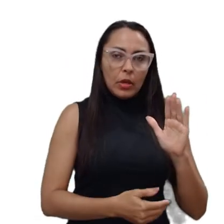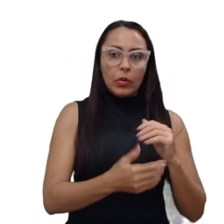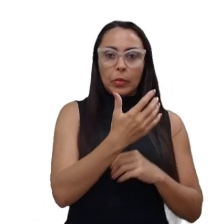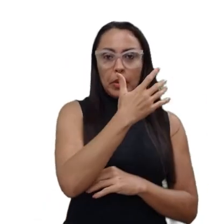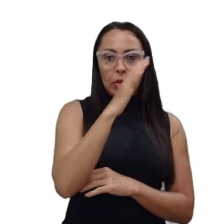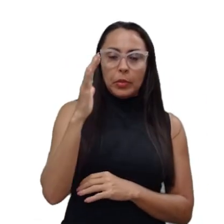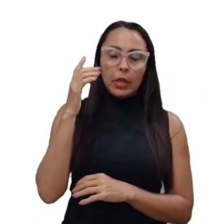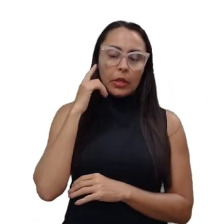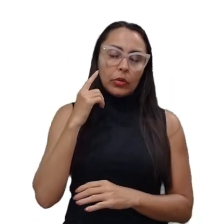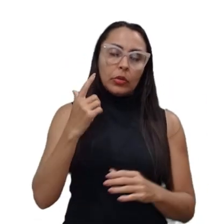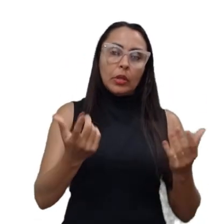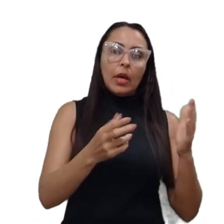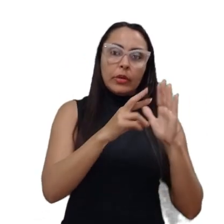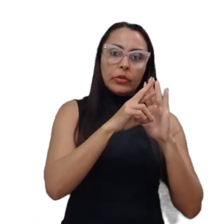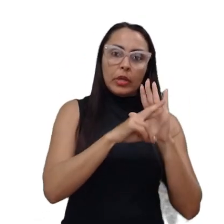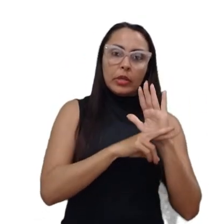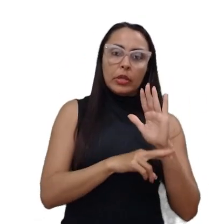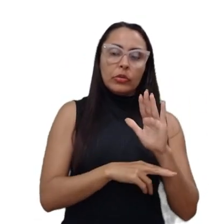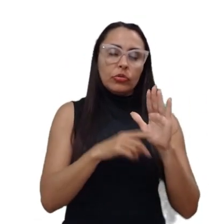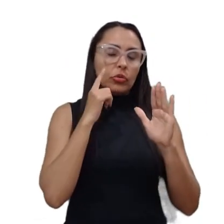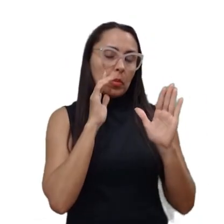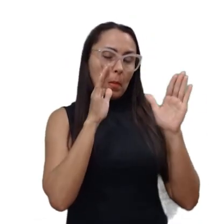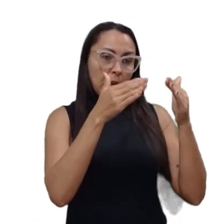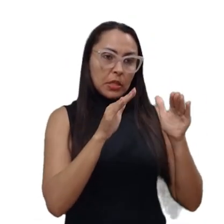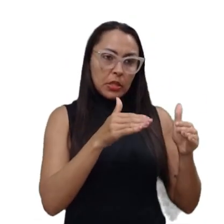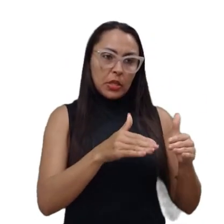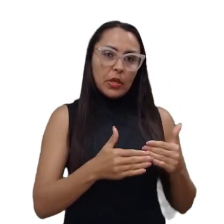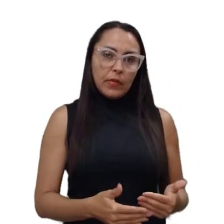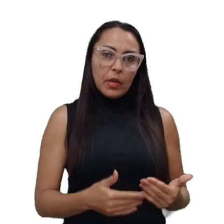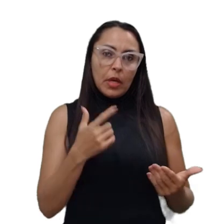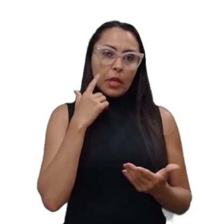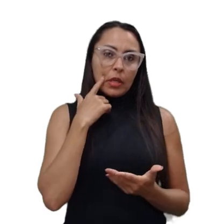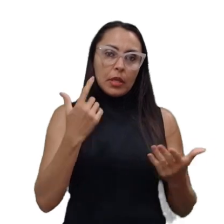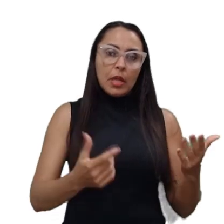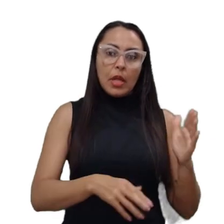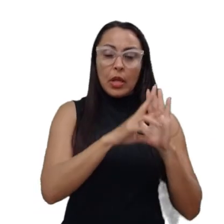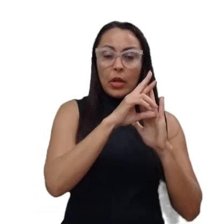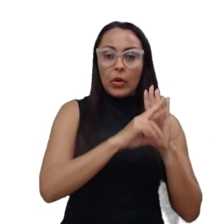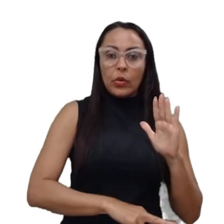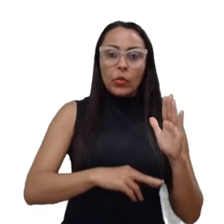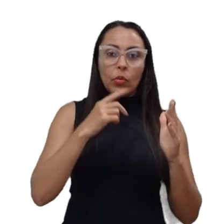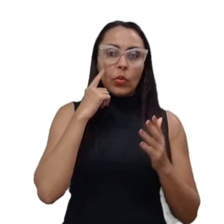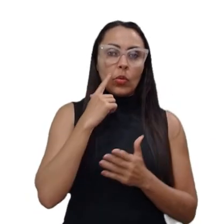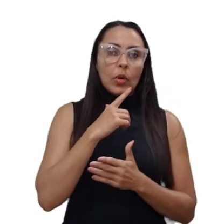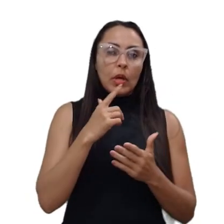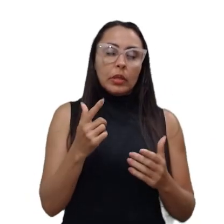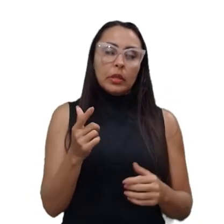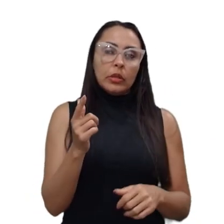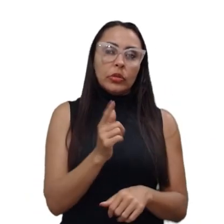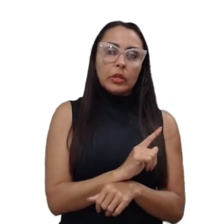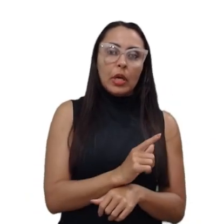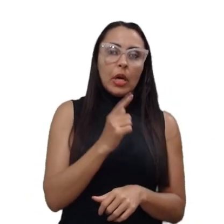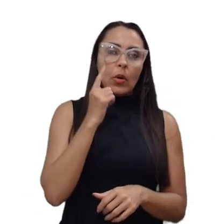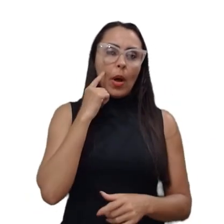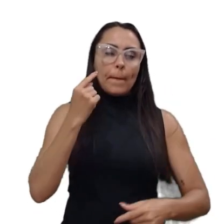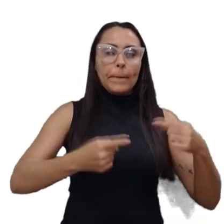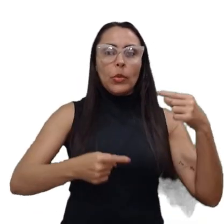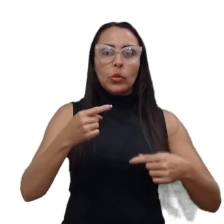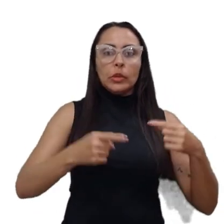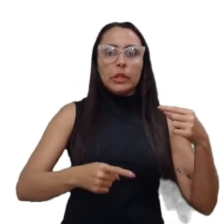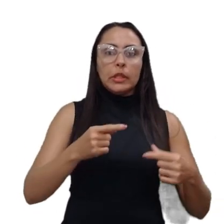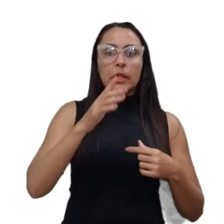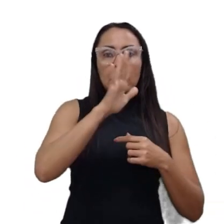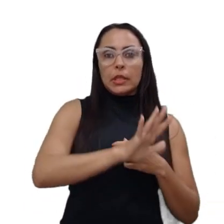as normas específicas que regulamentam a parte de gestão de resíduo, a política nacional de